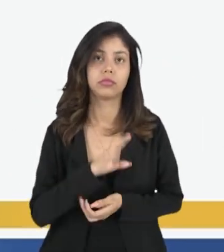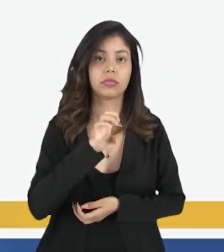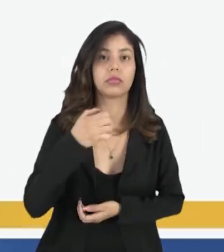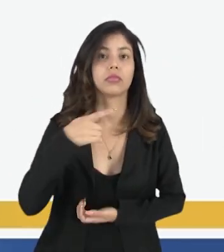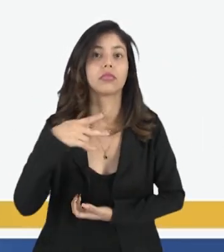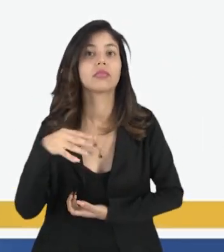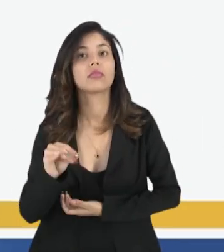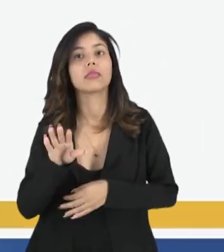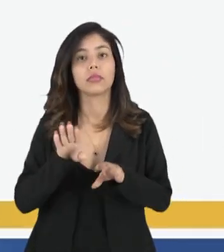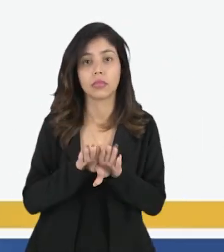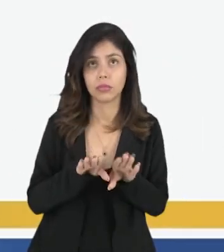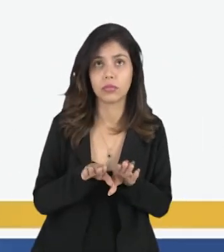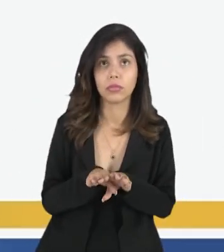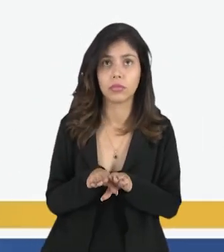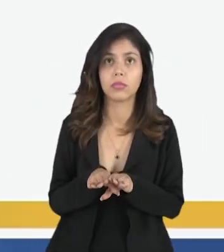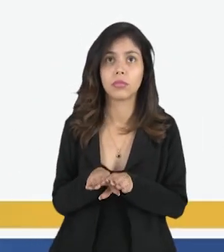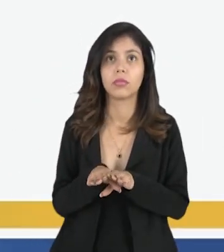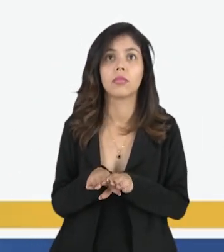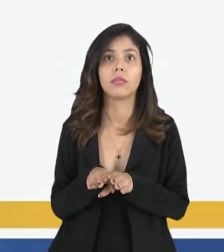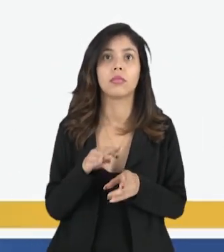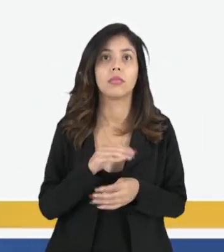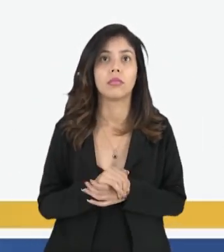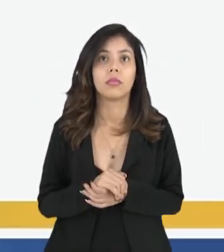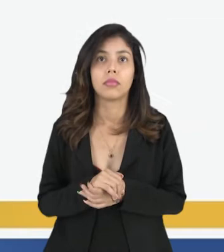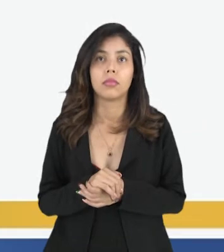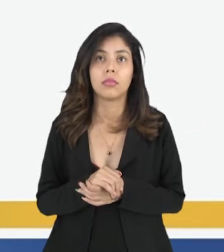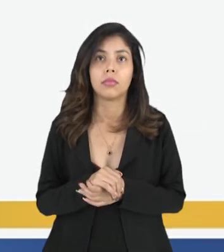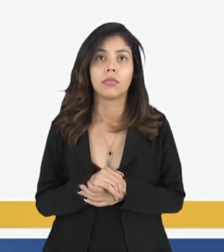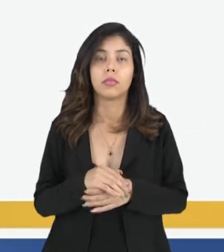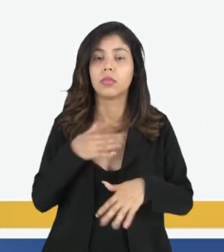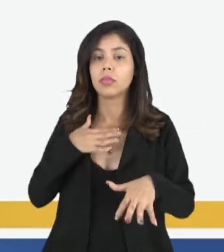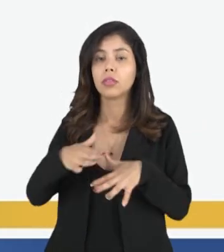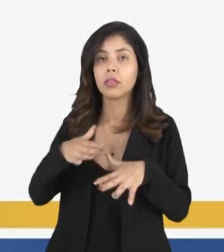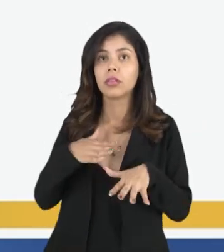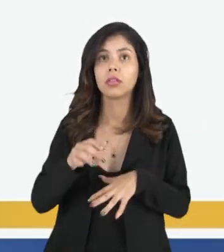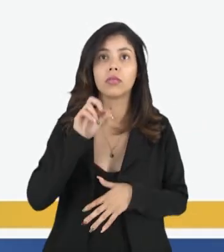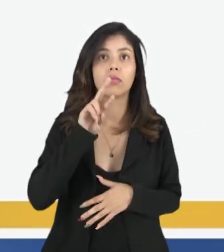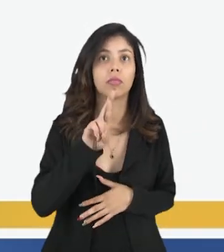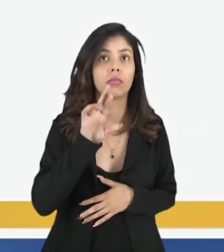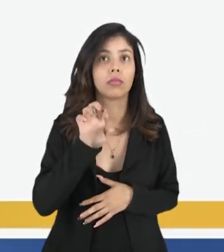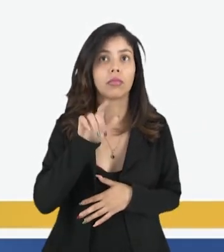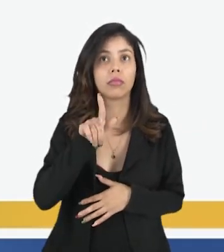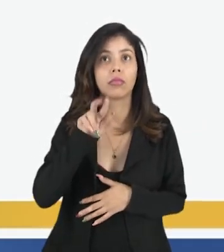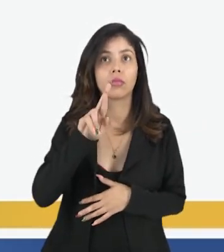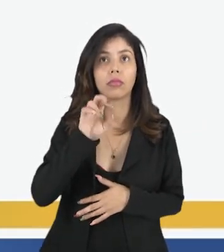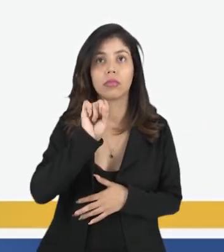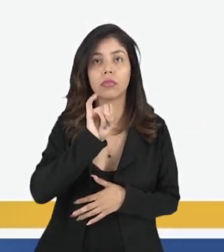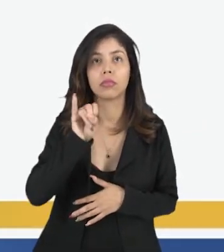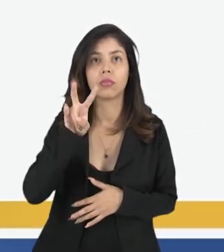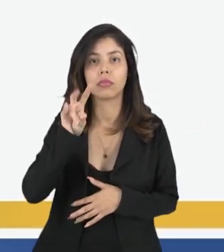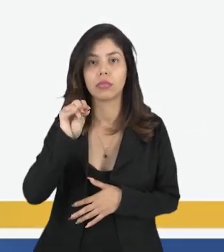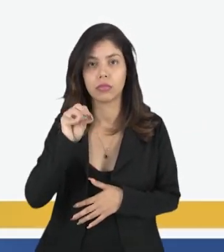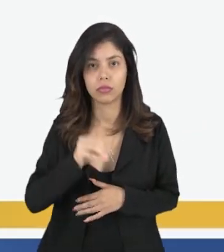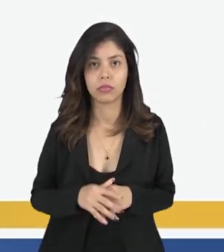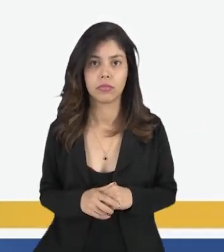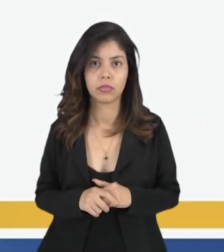aí nós vamos ter uma nova situação. Então, nesse caso, é um movimento uniforme regressivo ou